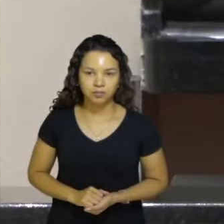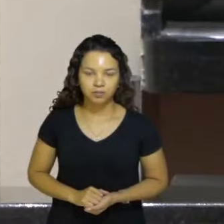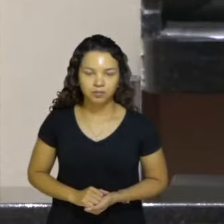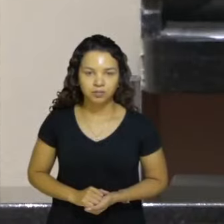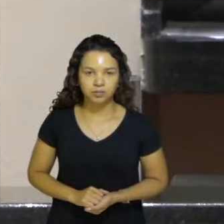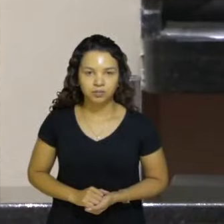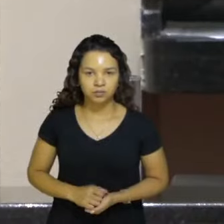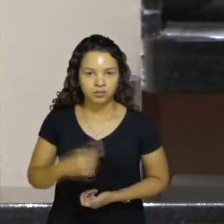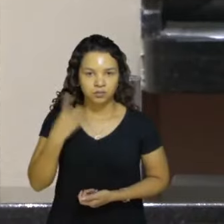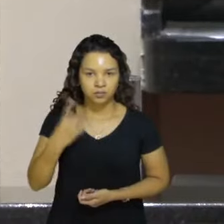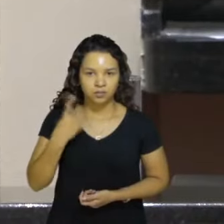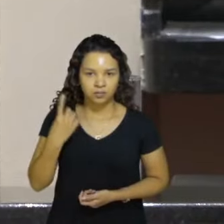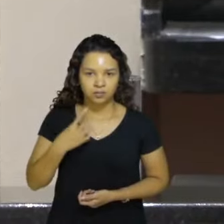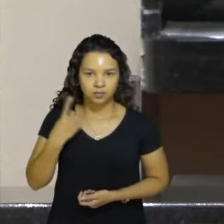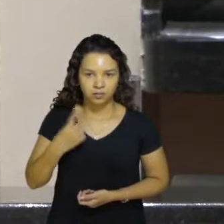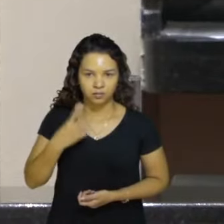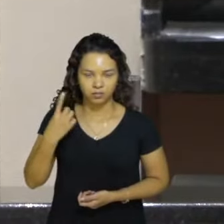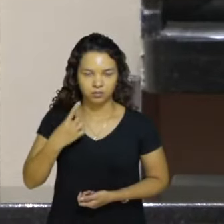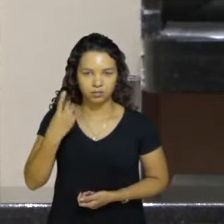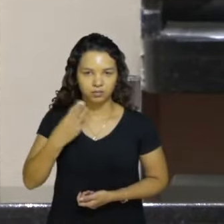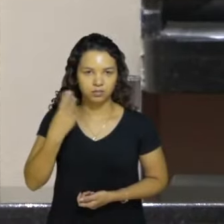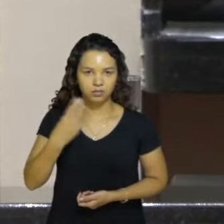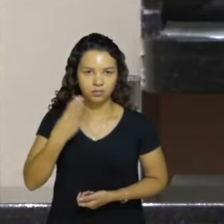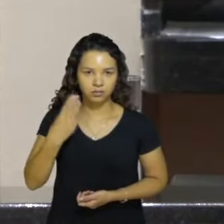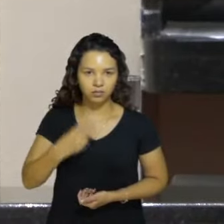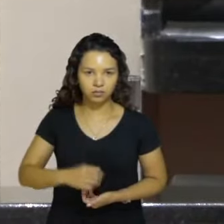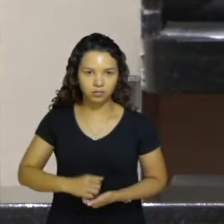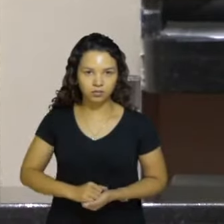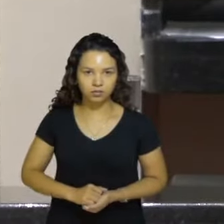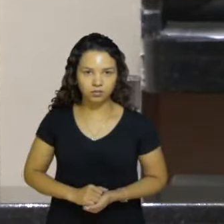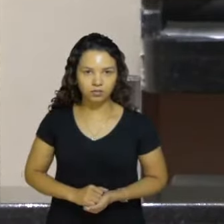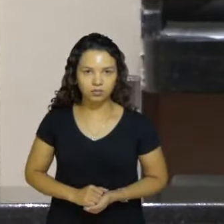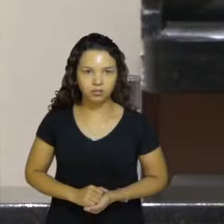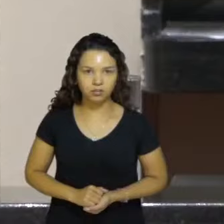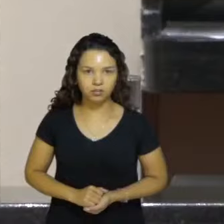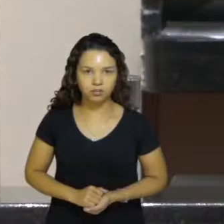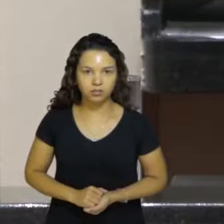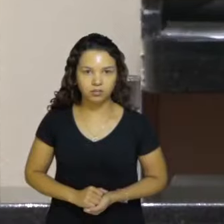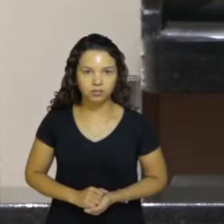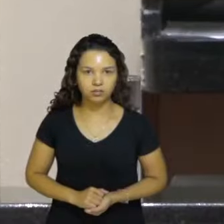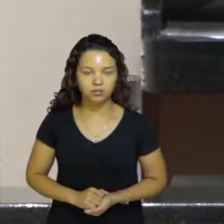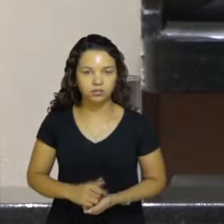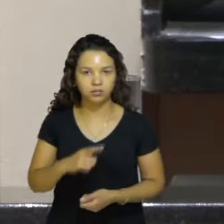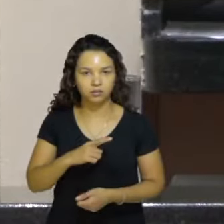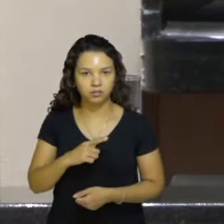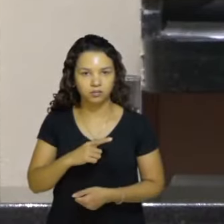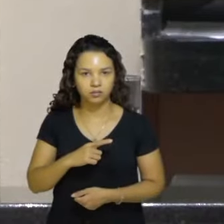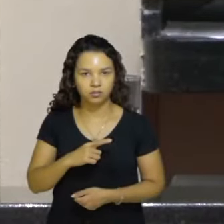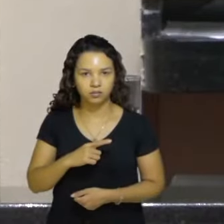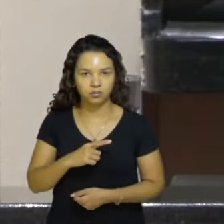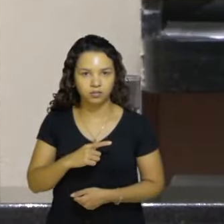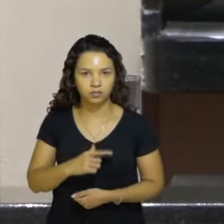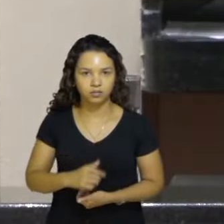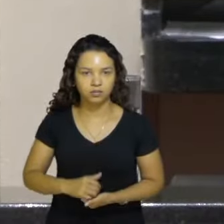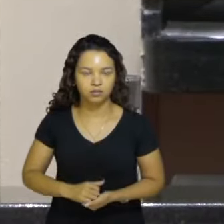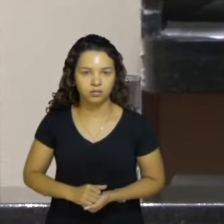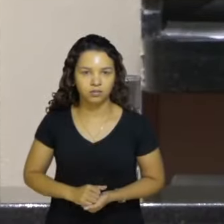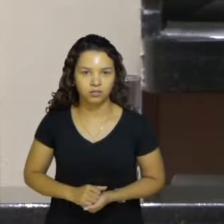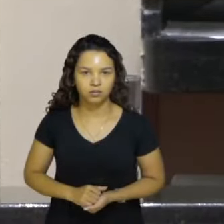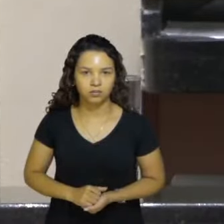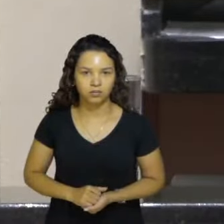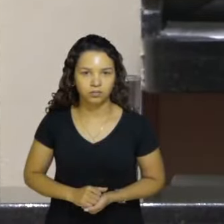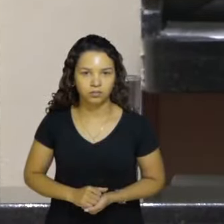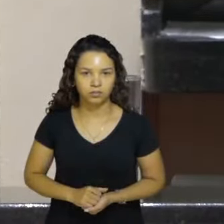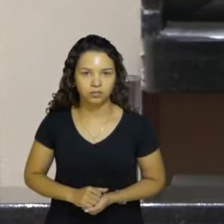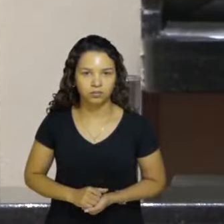deputado Márcio Machado, Vossa Excelência, que falará